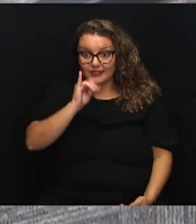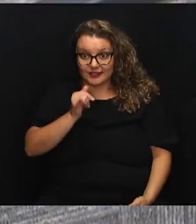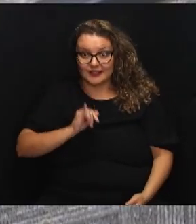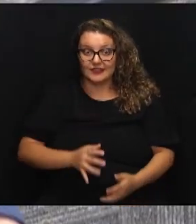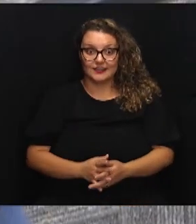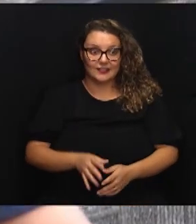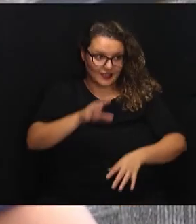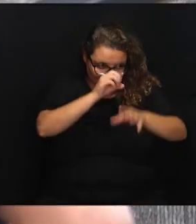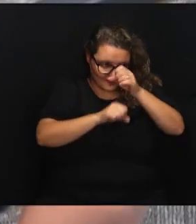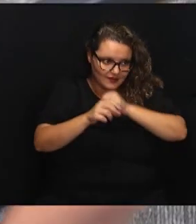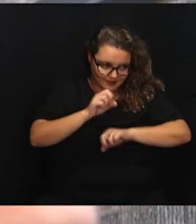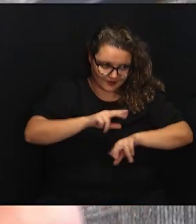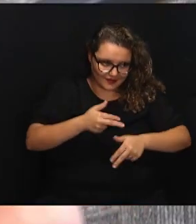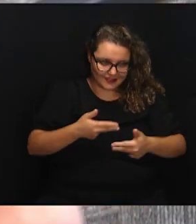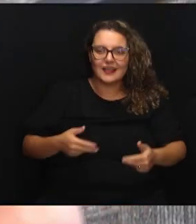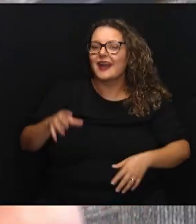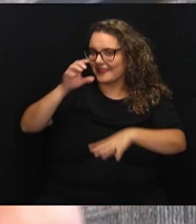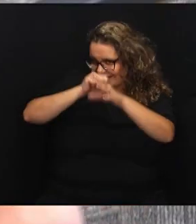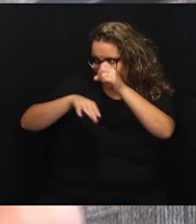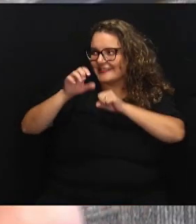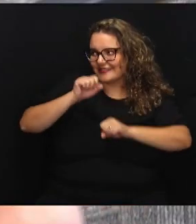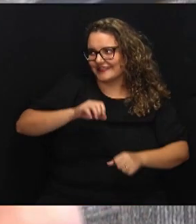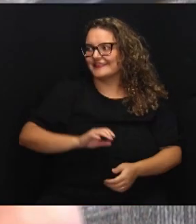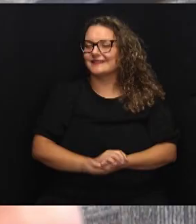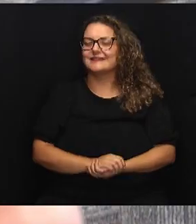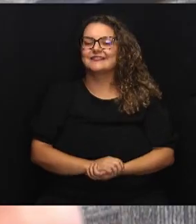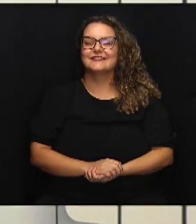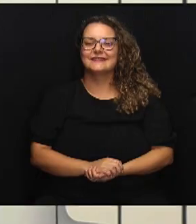Aprendeu bastante? Aprendi.